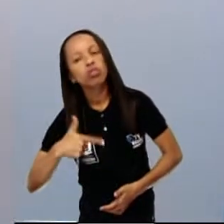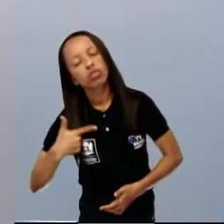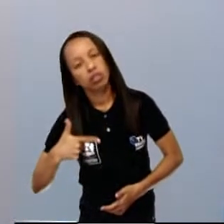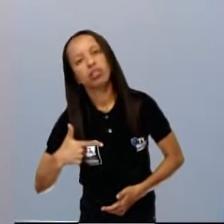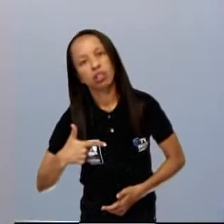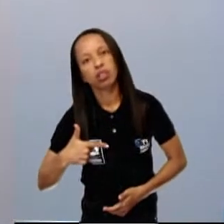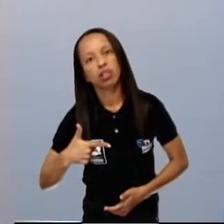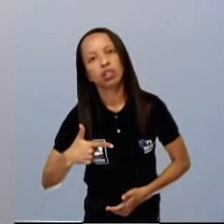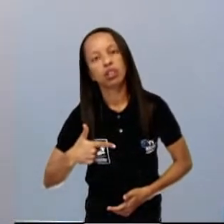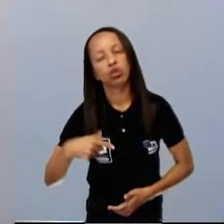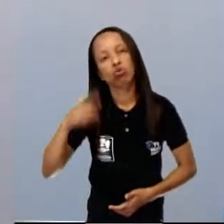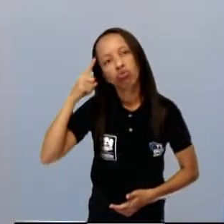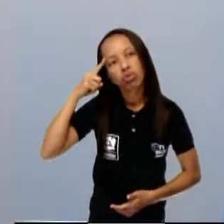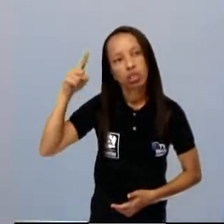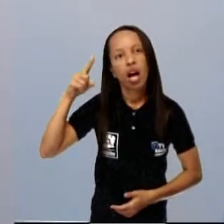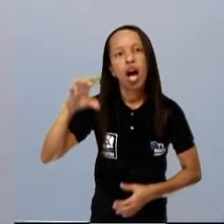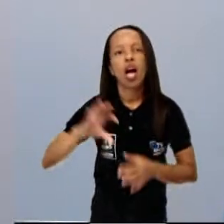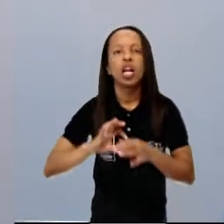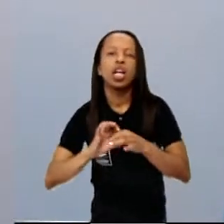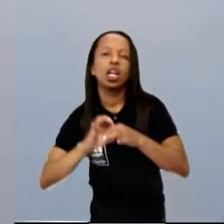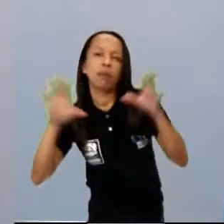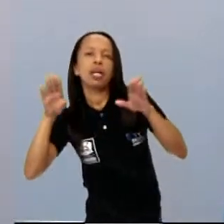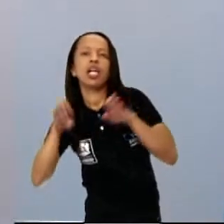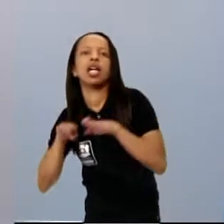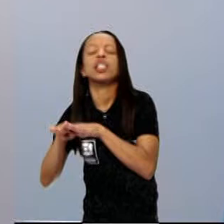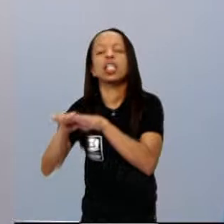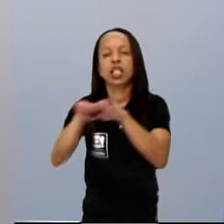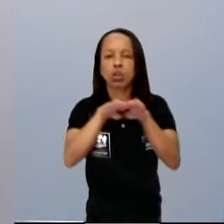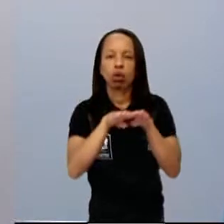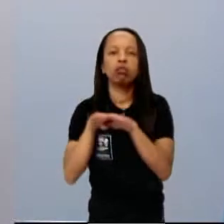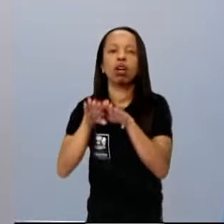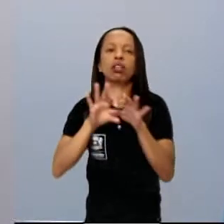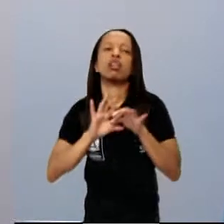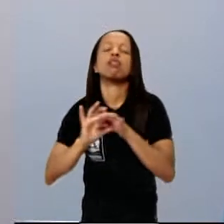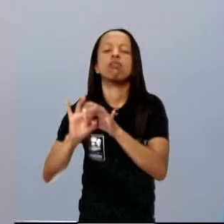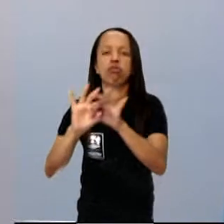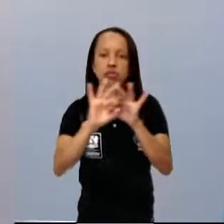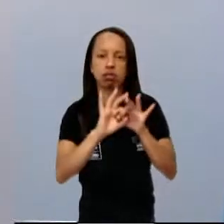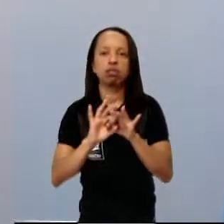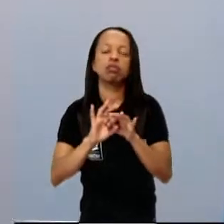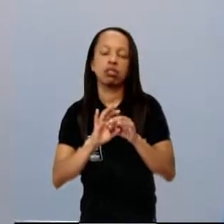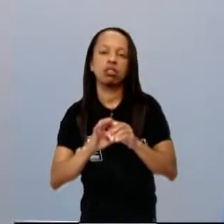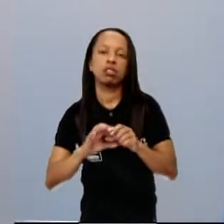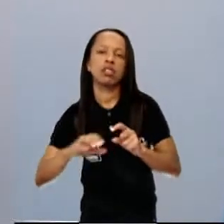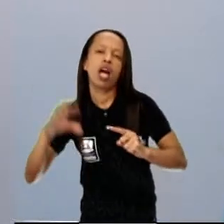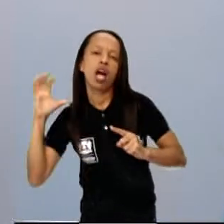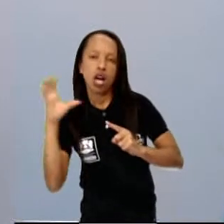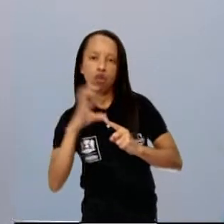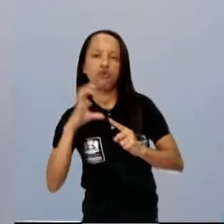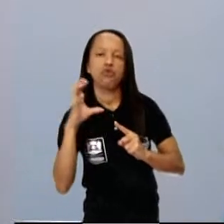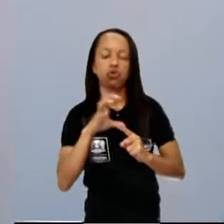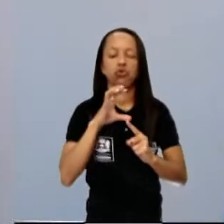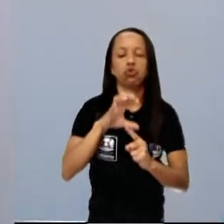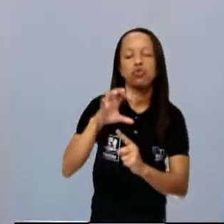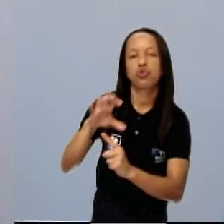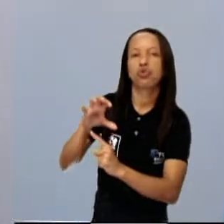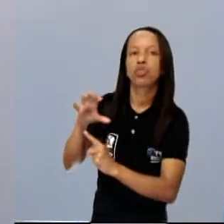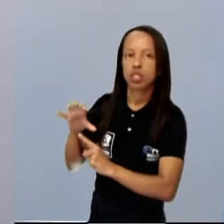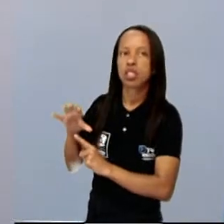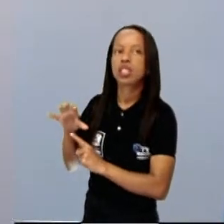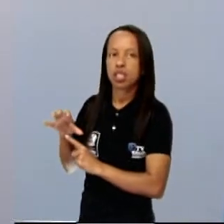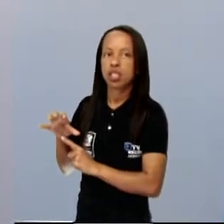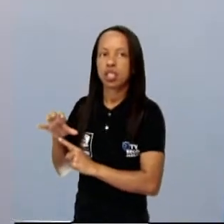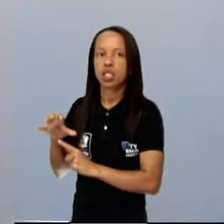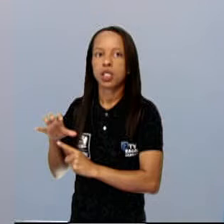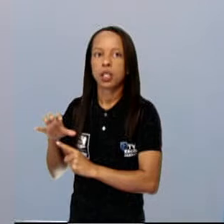liberdade, igualdade, fraternidade, influenciando diretamente, tá certo? A própria Constituição, a forma como iriam